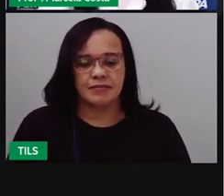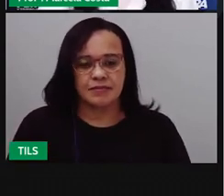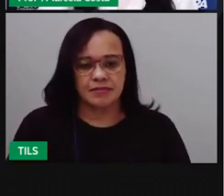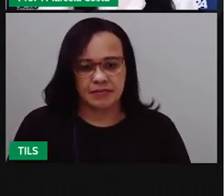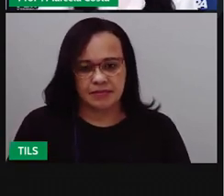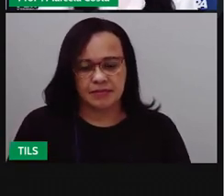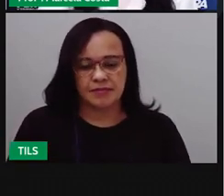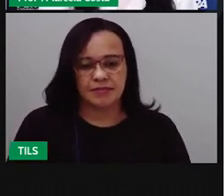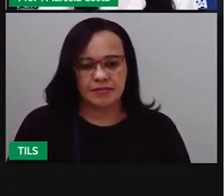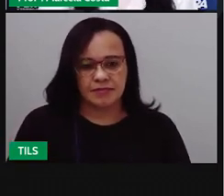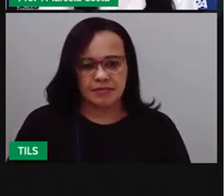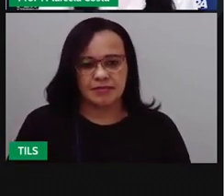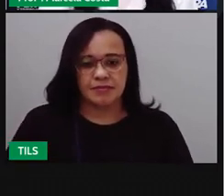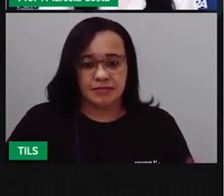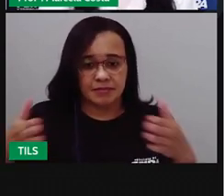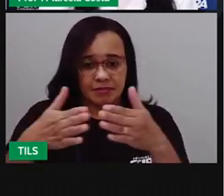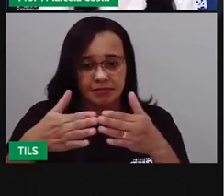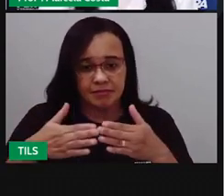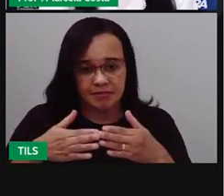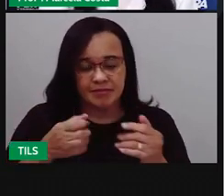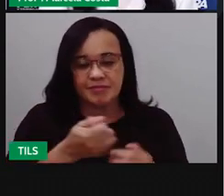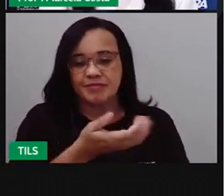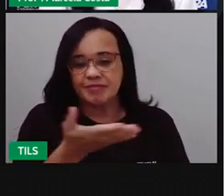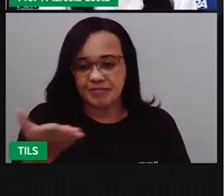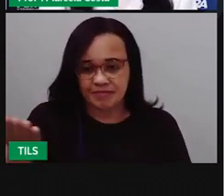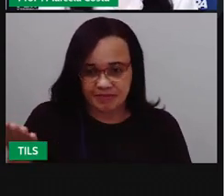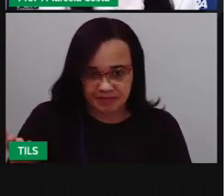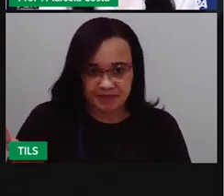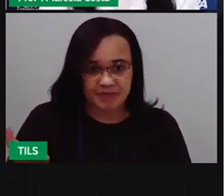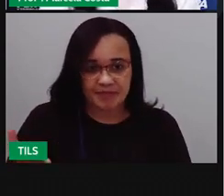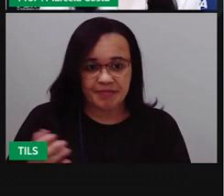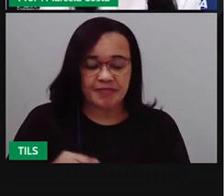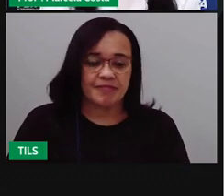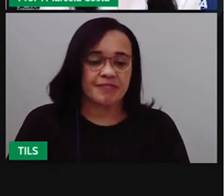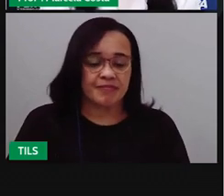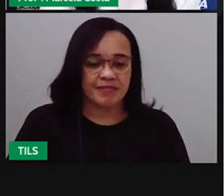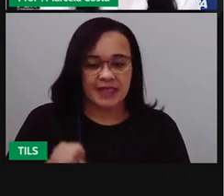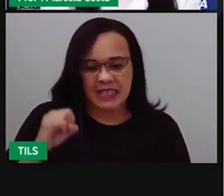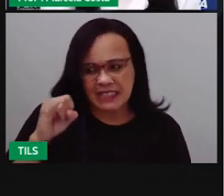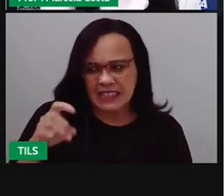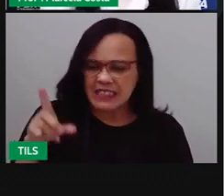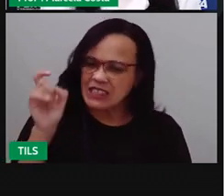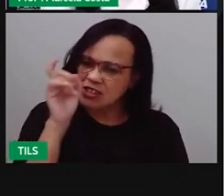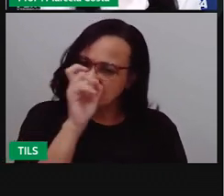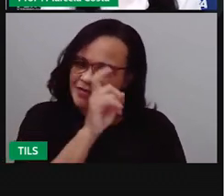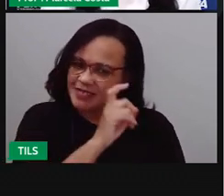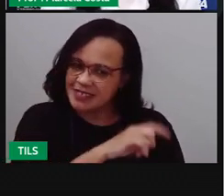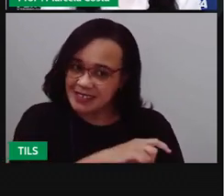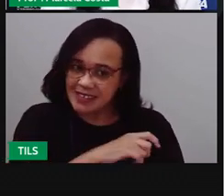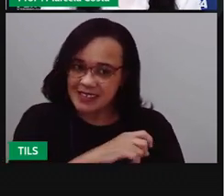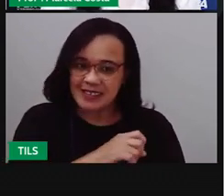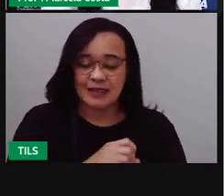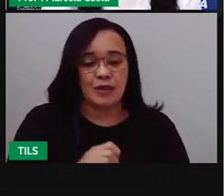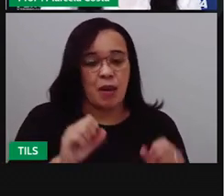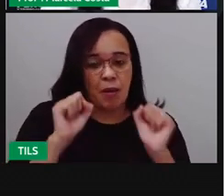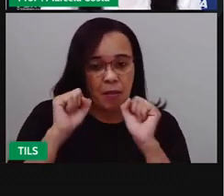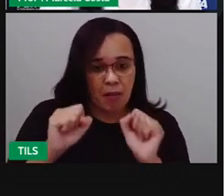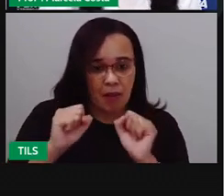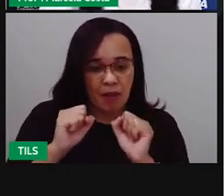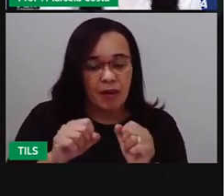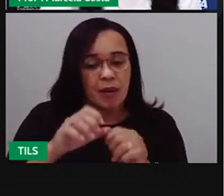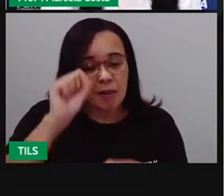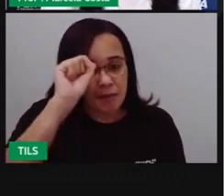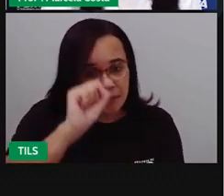Vou pedir para você, se tiver dificuldade de acompanhar, separa um tempo aí,